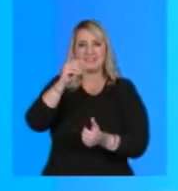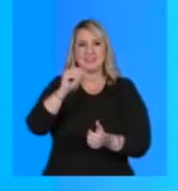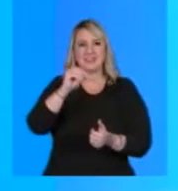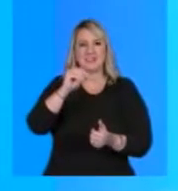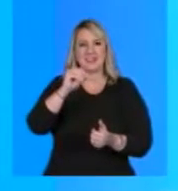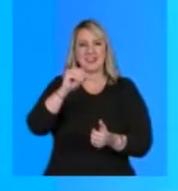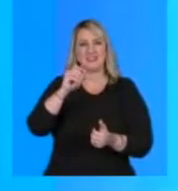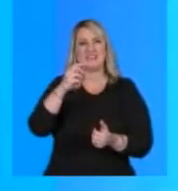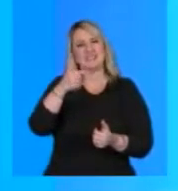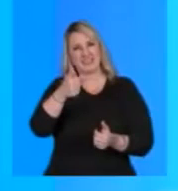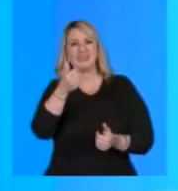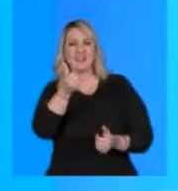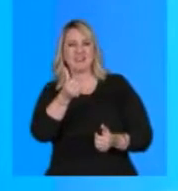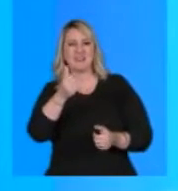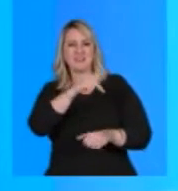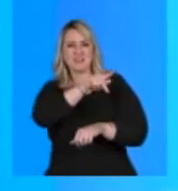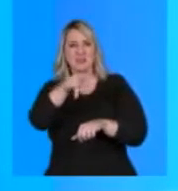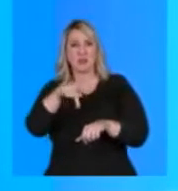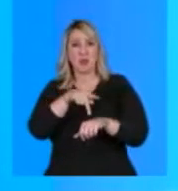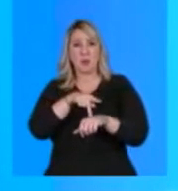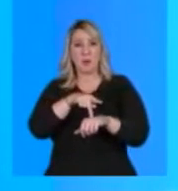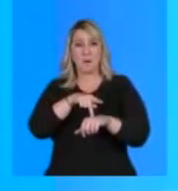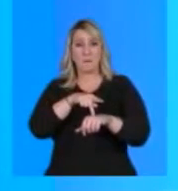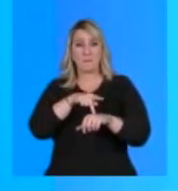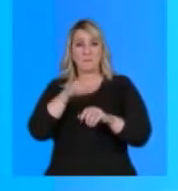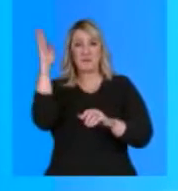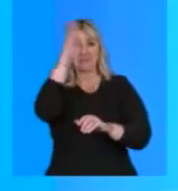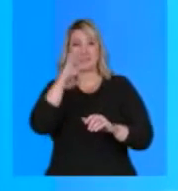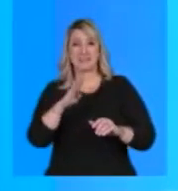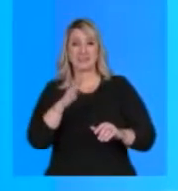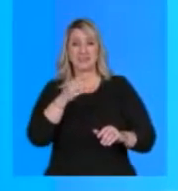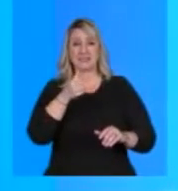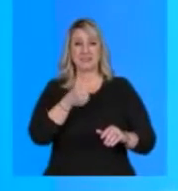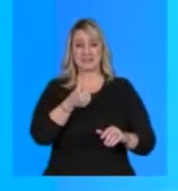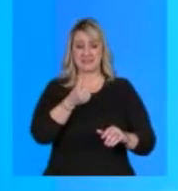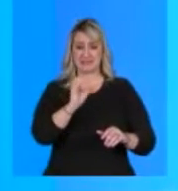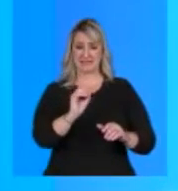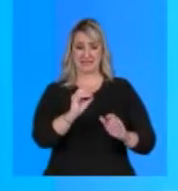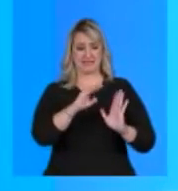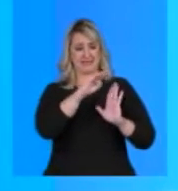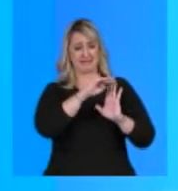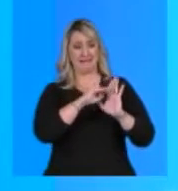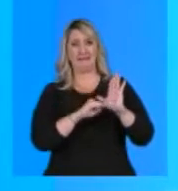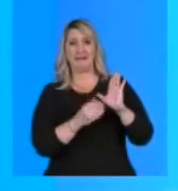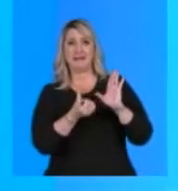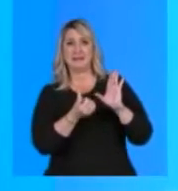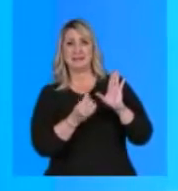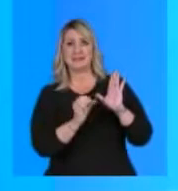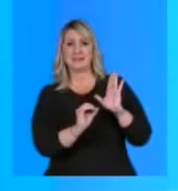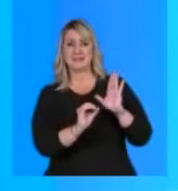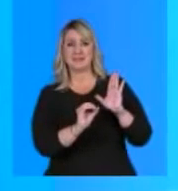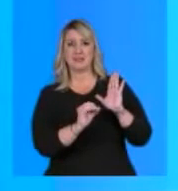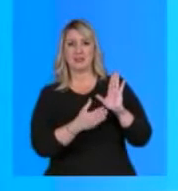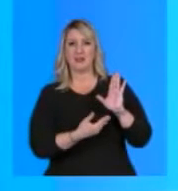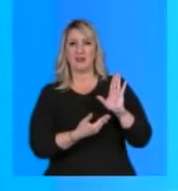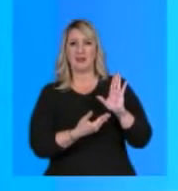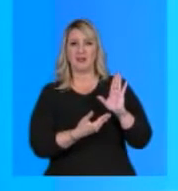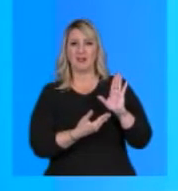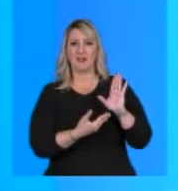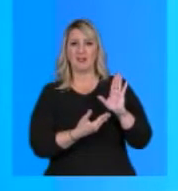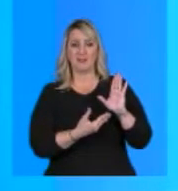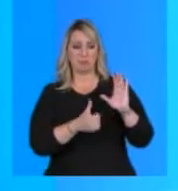76 países o brasil ocupando a 60º tragédia uma posição ou seja a posição de número 60